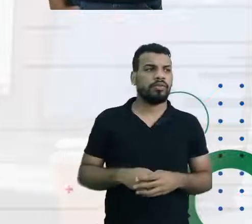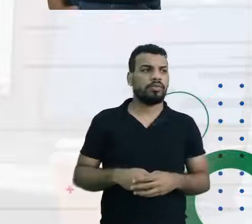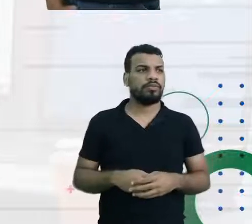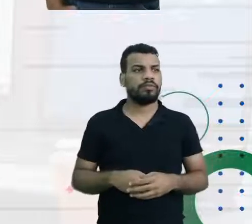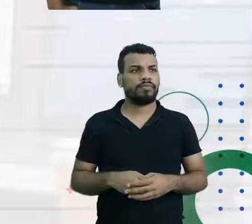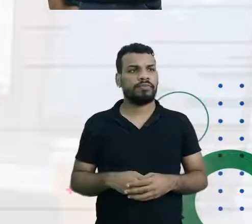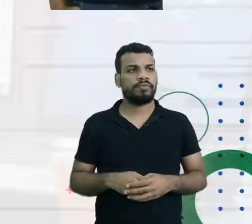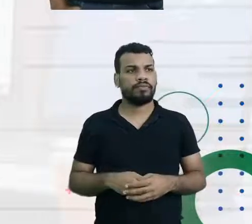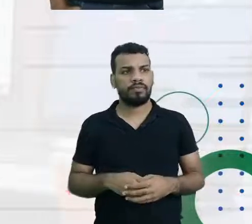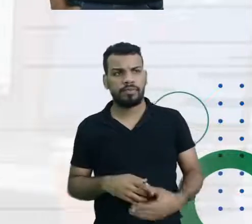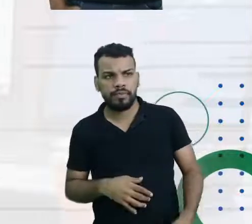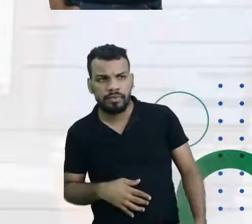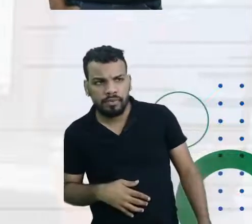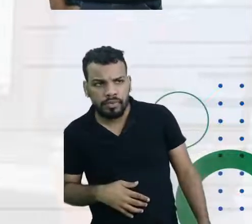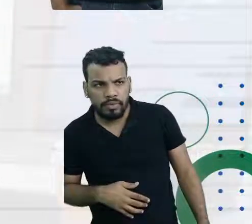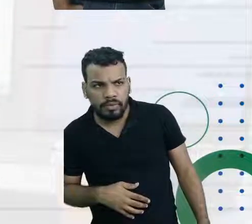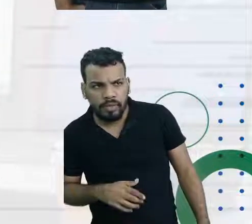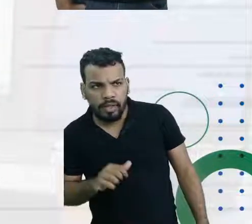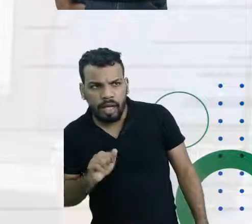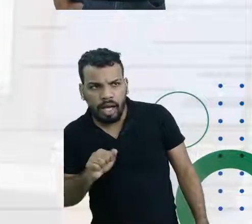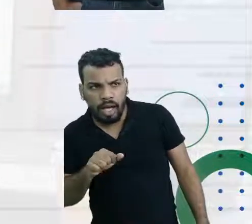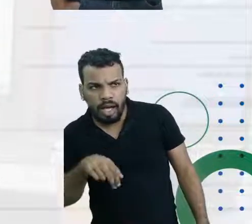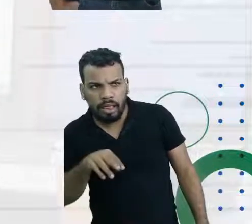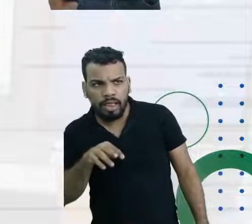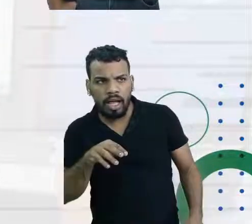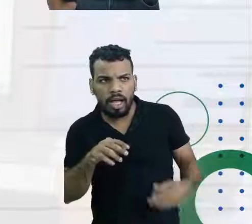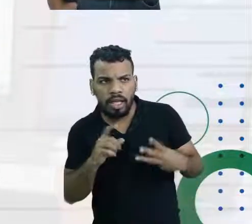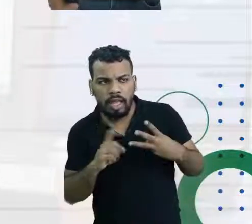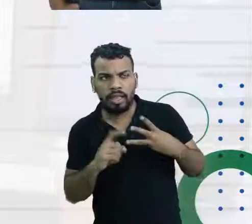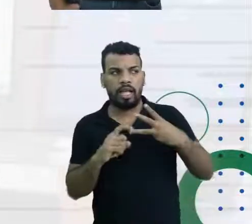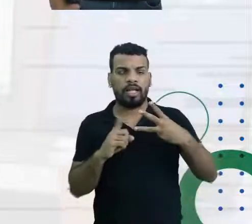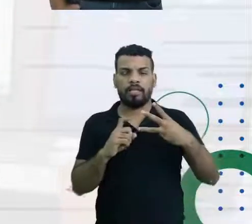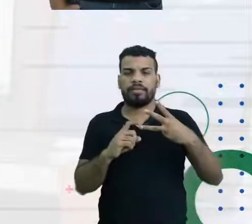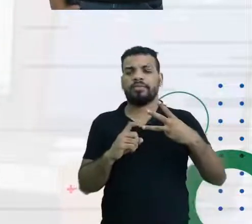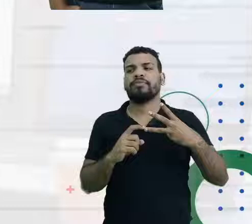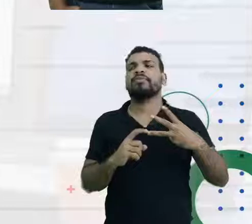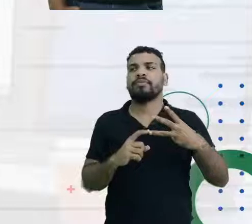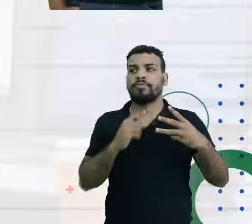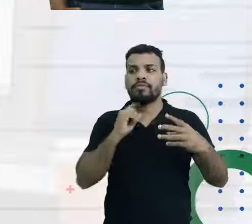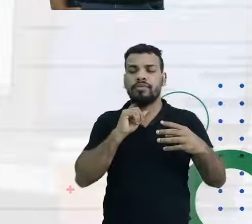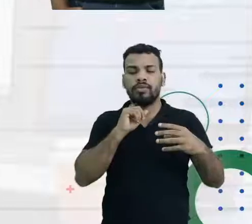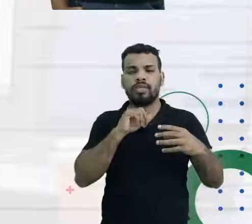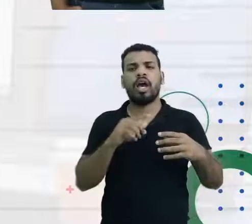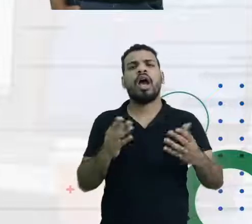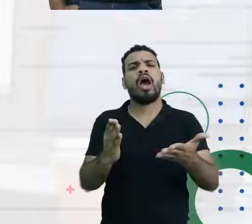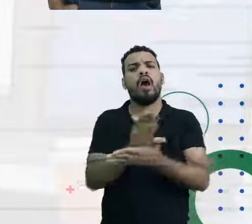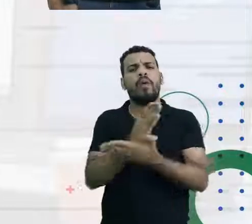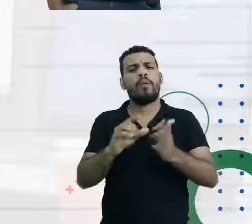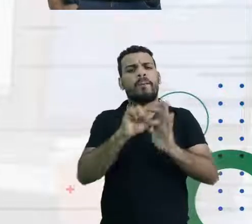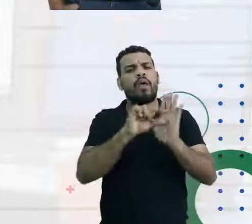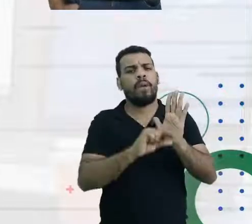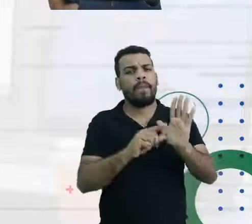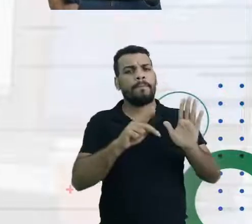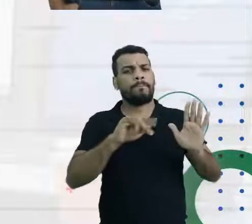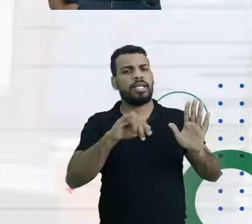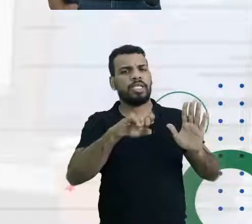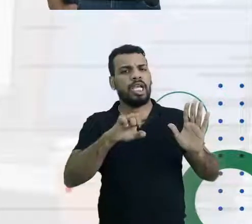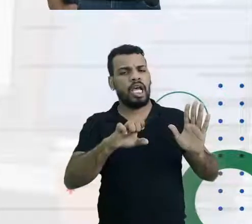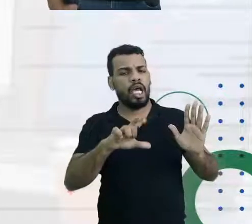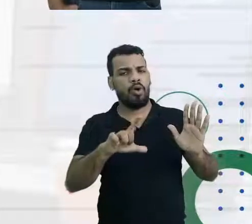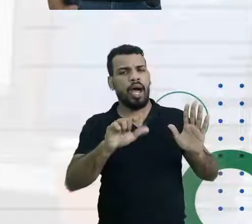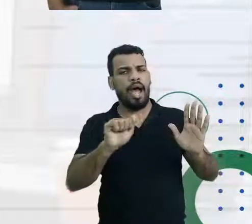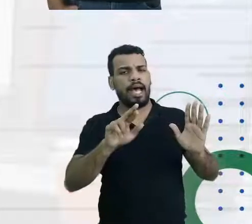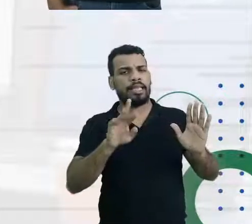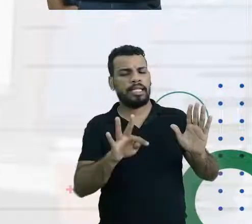Anti-aliasing é uma palavra dificilzinha, mas eu trouxe aqui porque alguns programas de pixel art têm